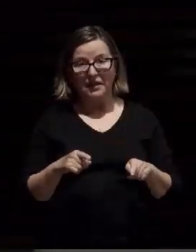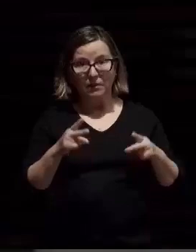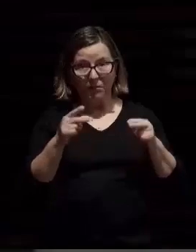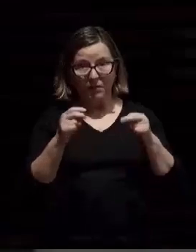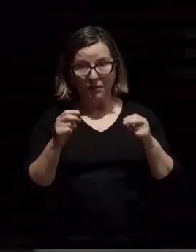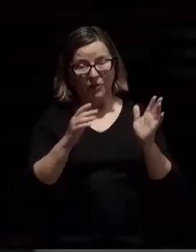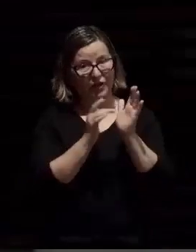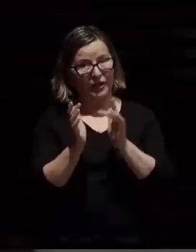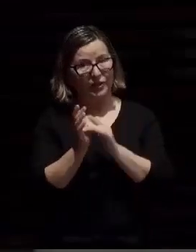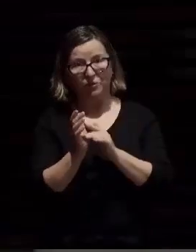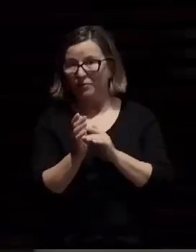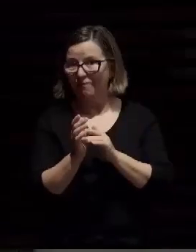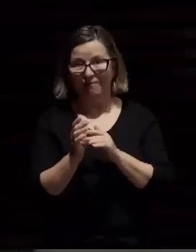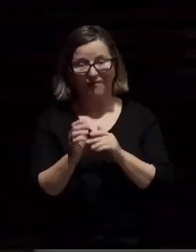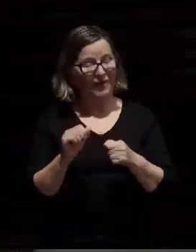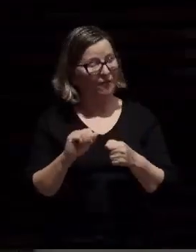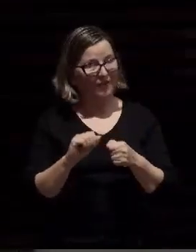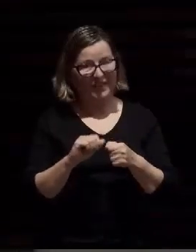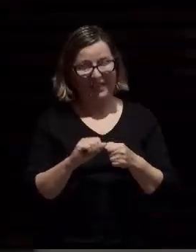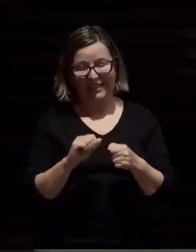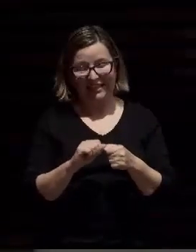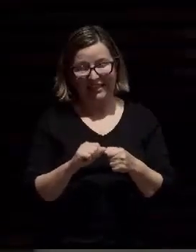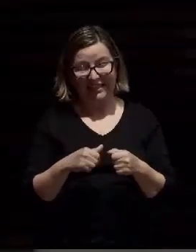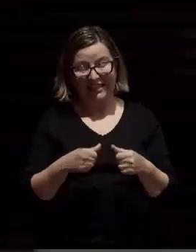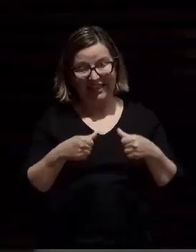fazer essa